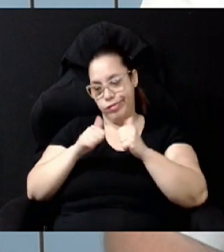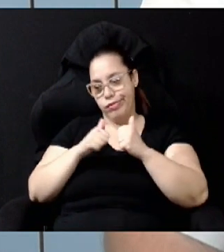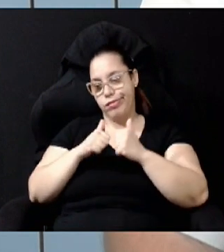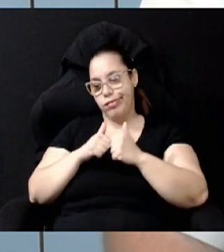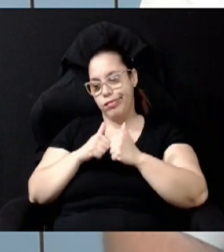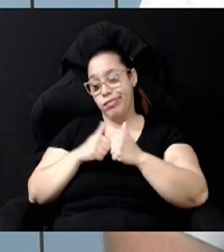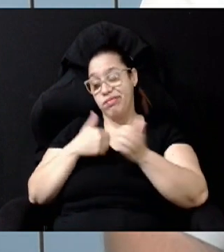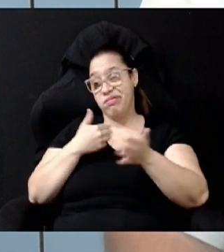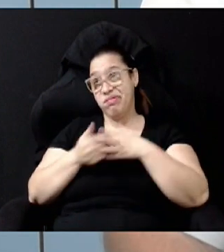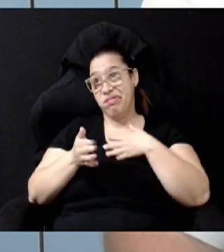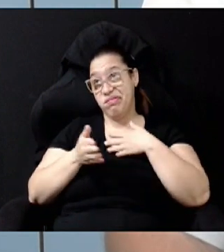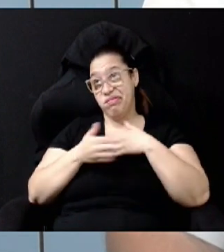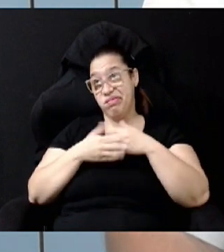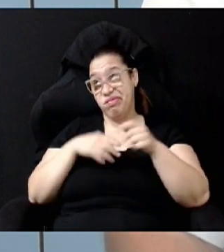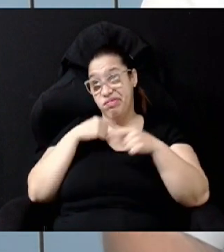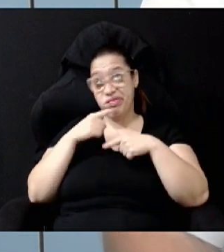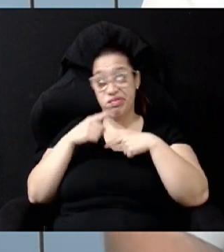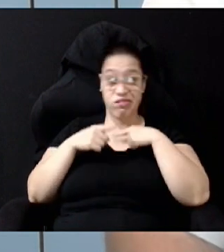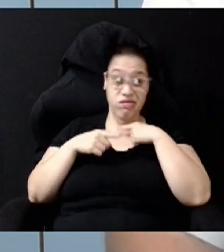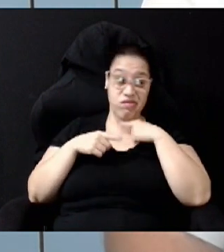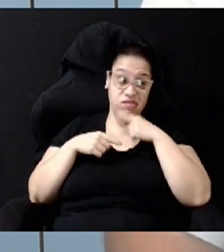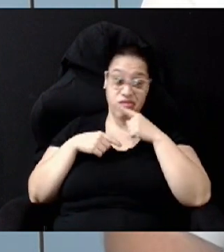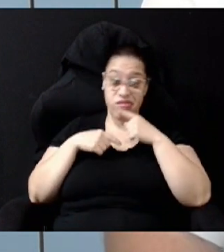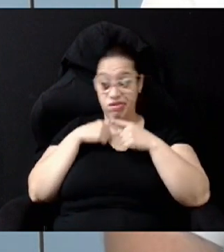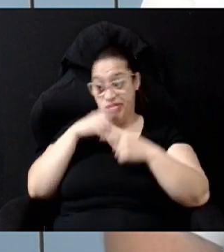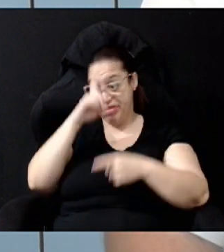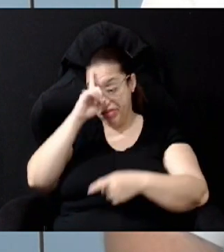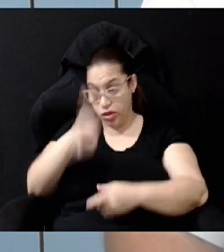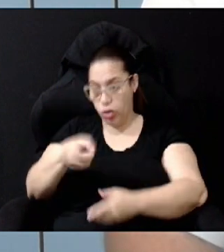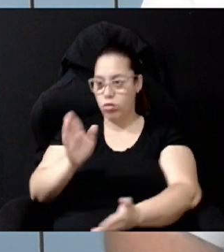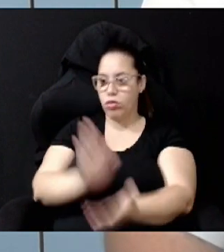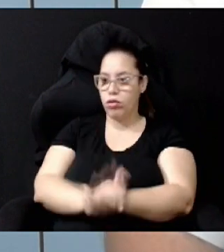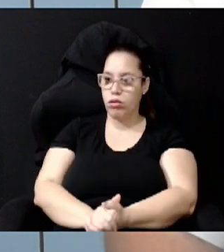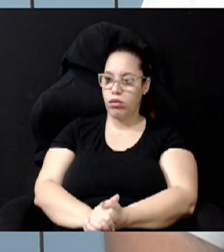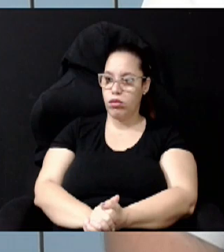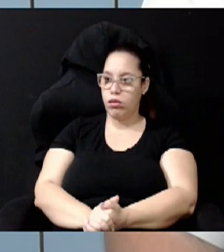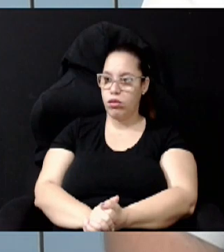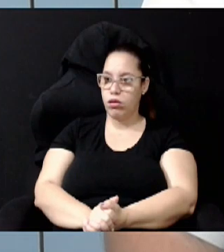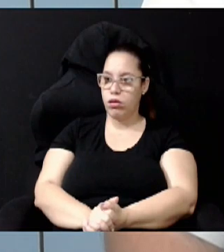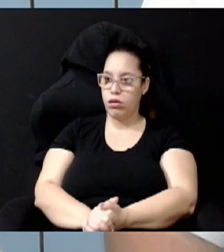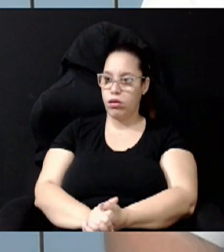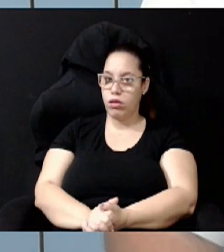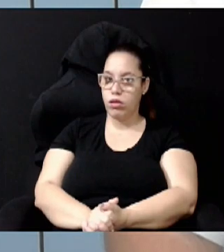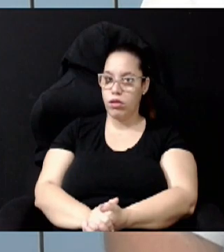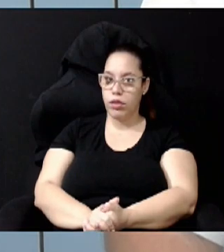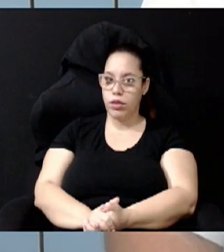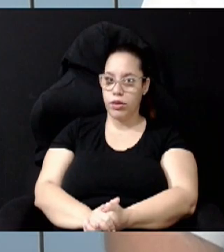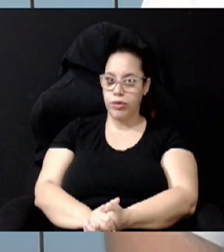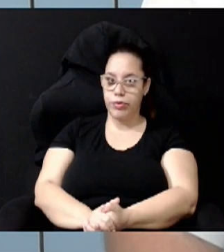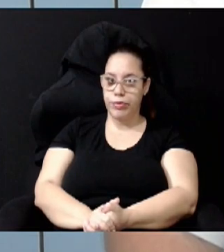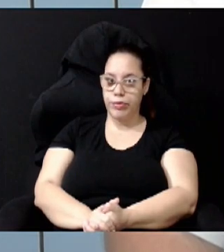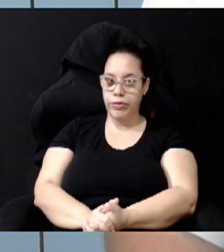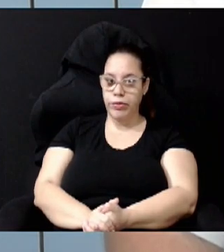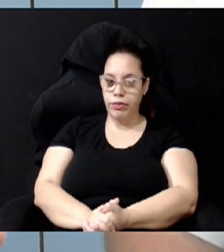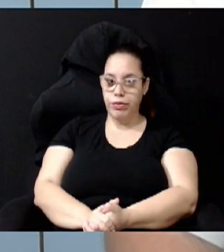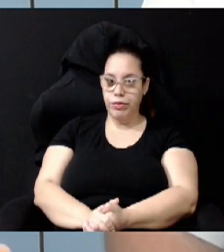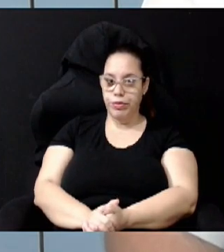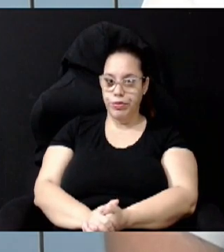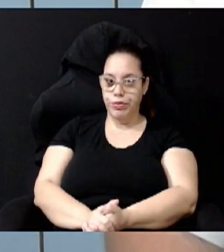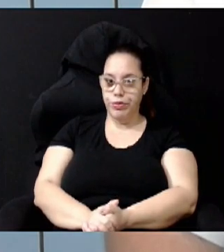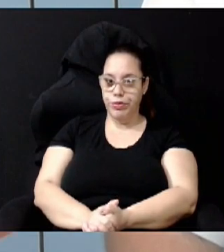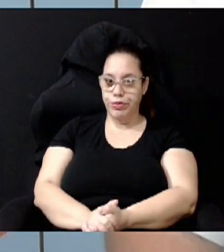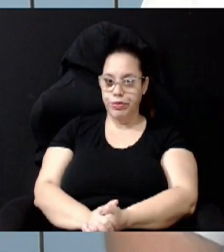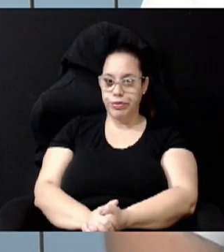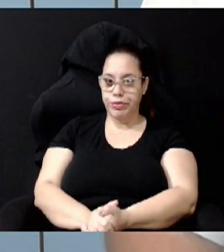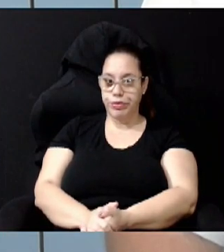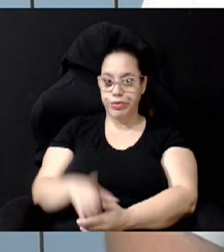toma uma decisão que, por exemplo, convença, nós temos que passar a ter o ônibus